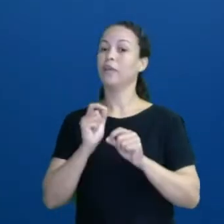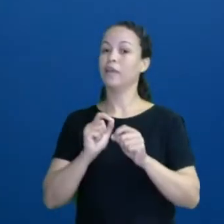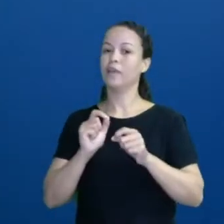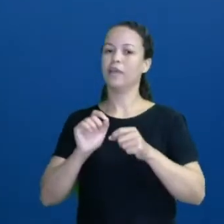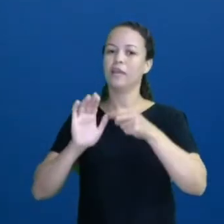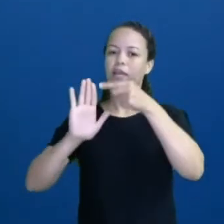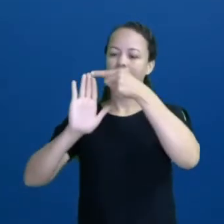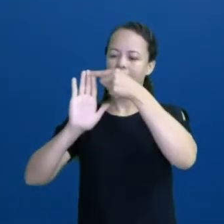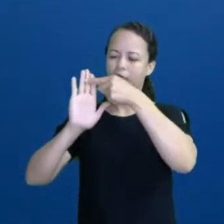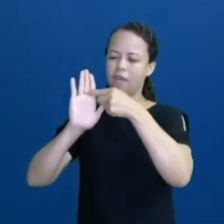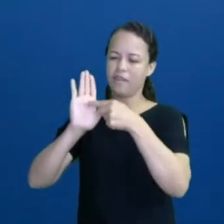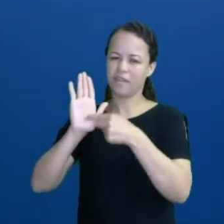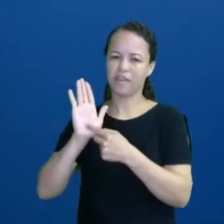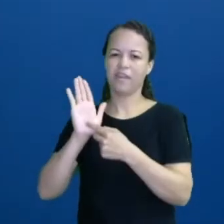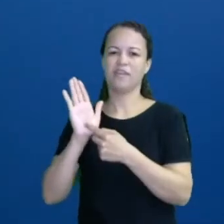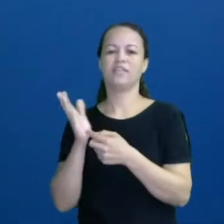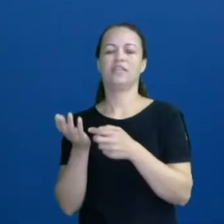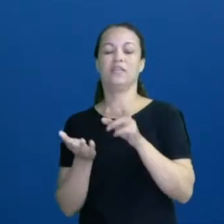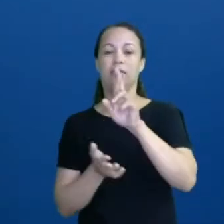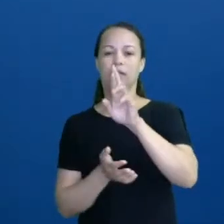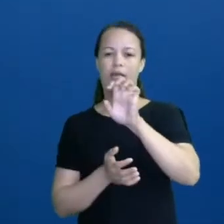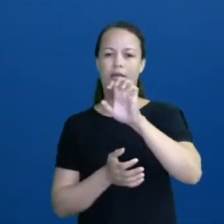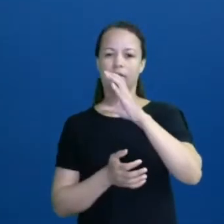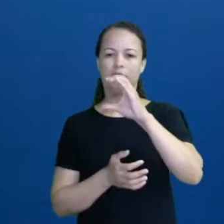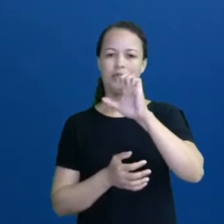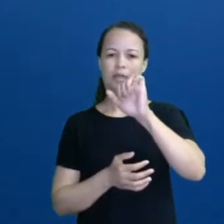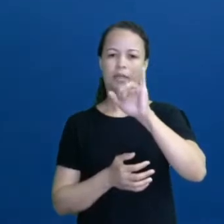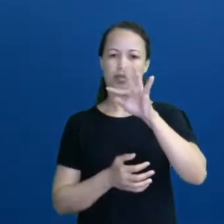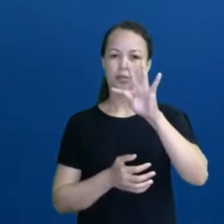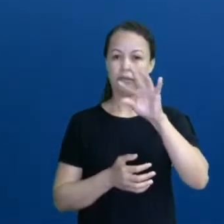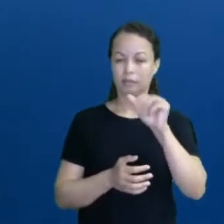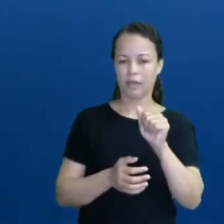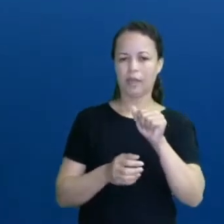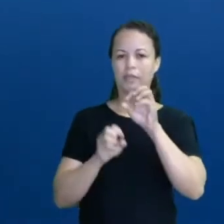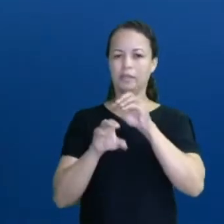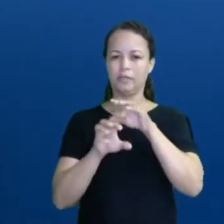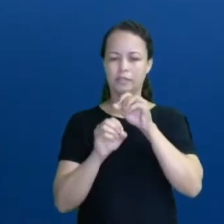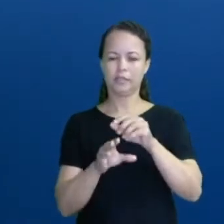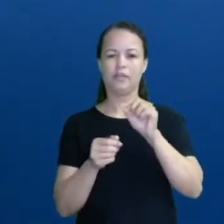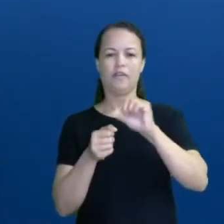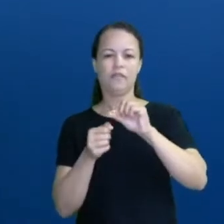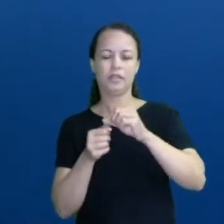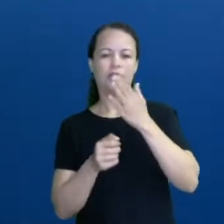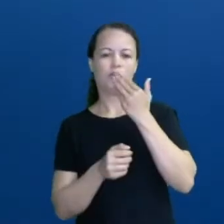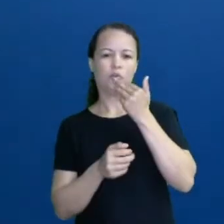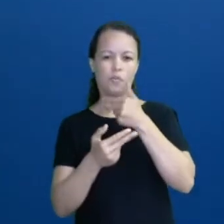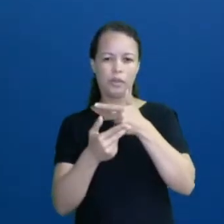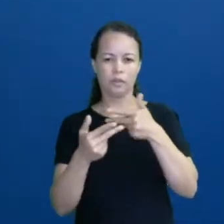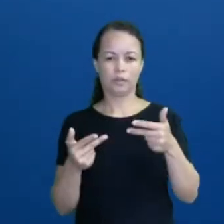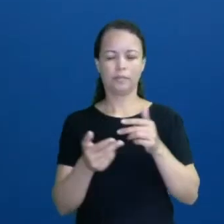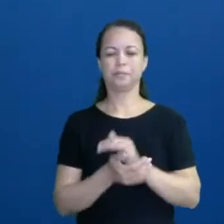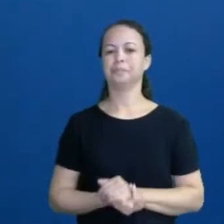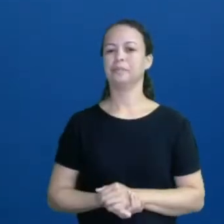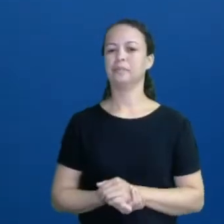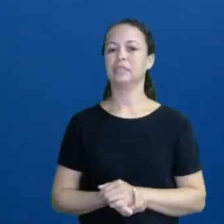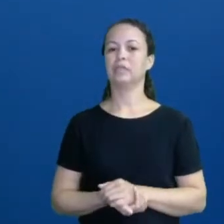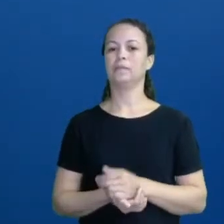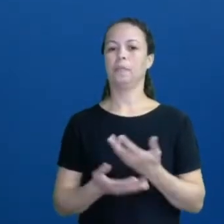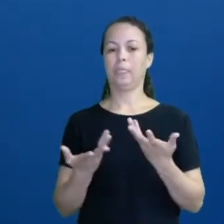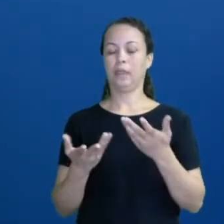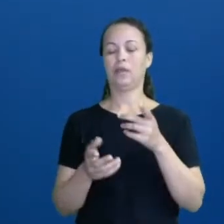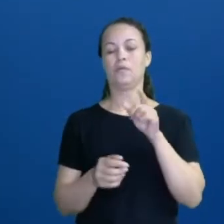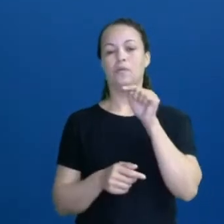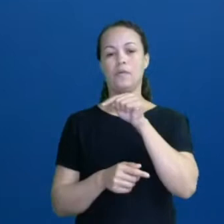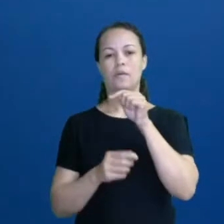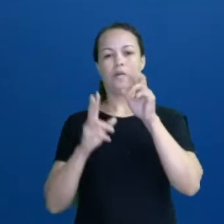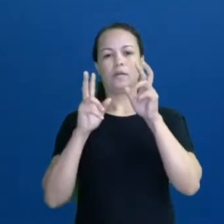Receita, isso mesmo. Esse texto aqui me ensina a fazer alguma comida. É uma receita, nesse caso, uma água